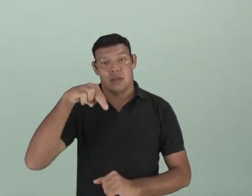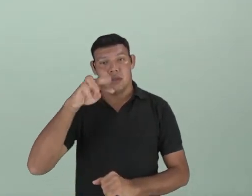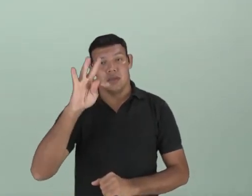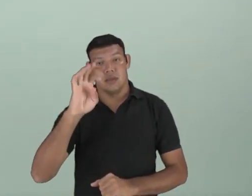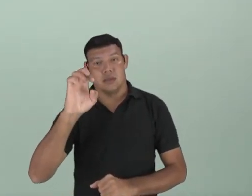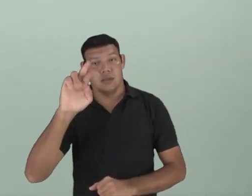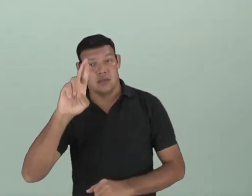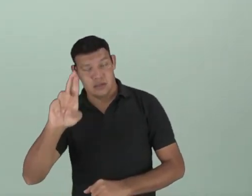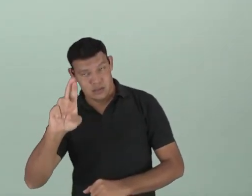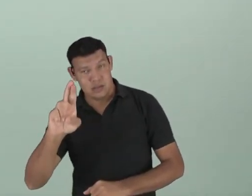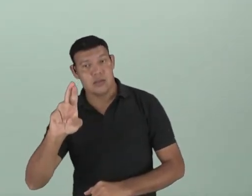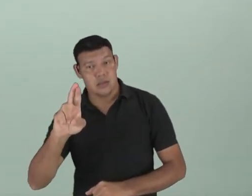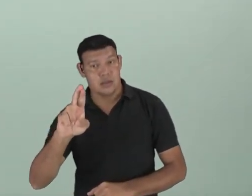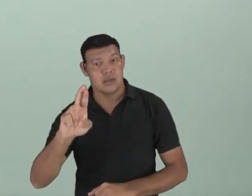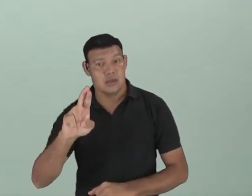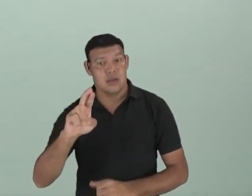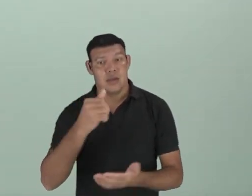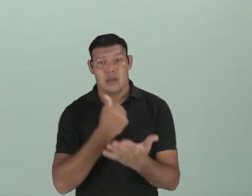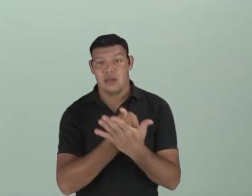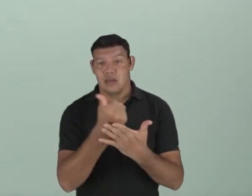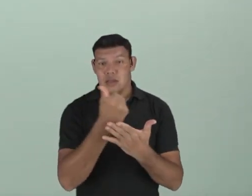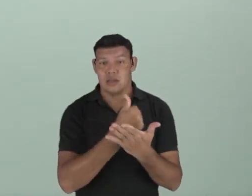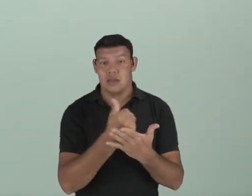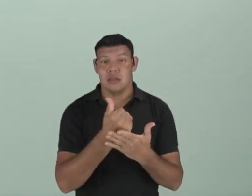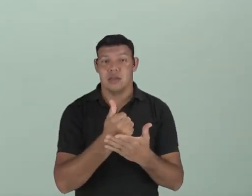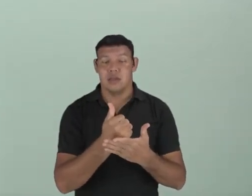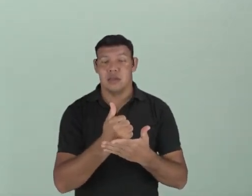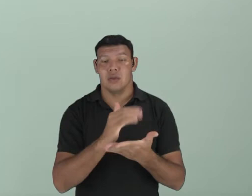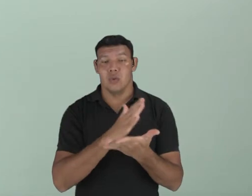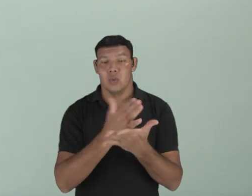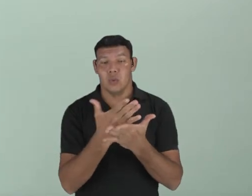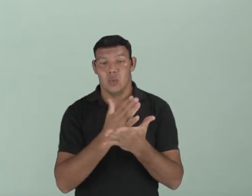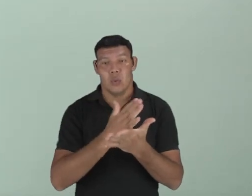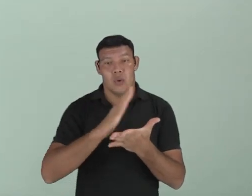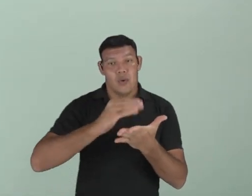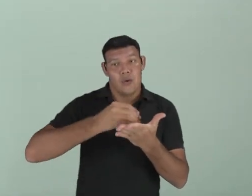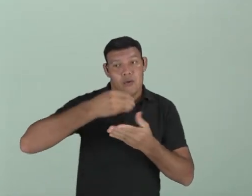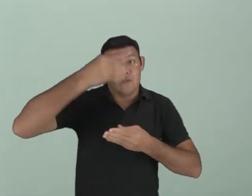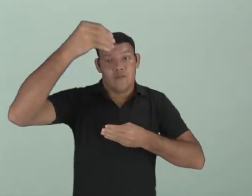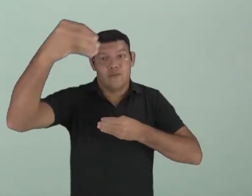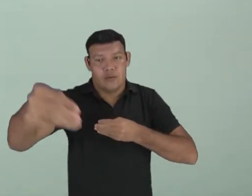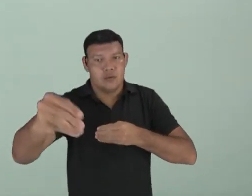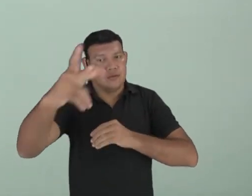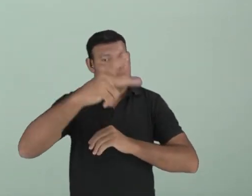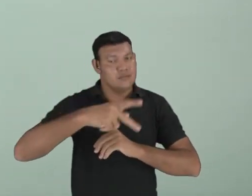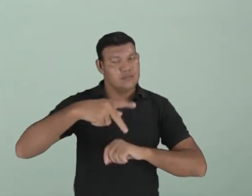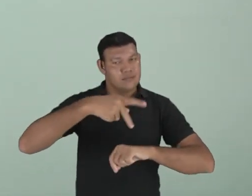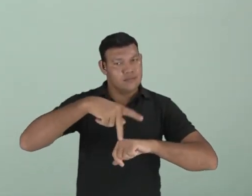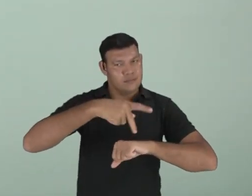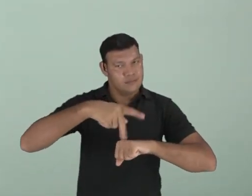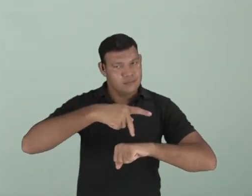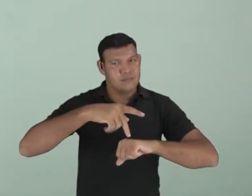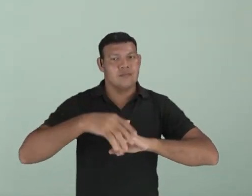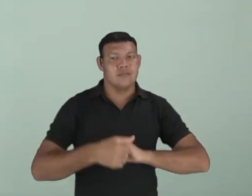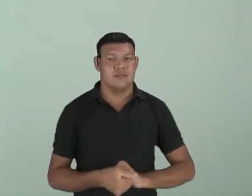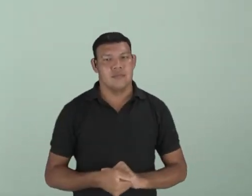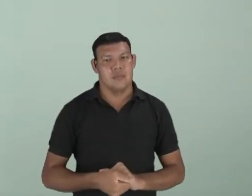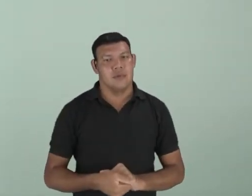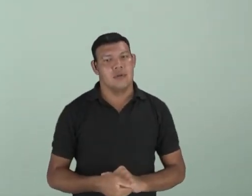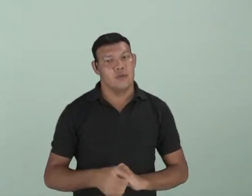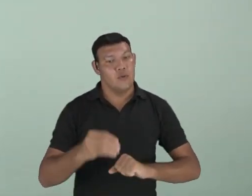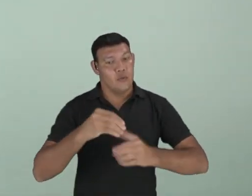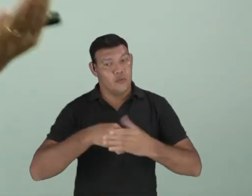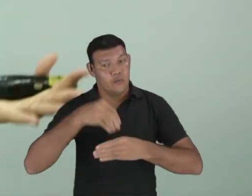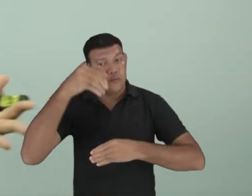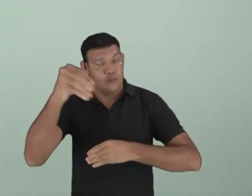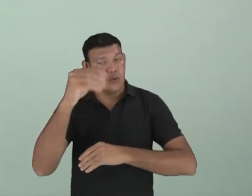internacional, nós estamos falando de ações que vão além do país. Por exemplo, organização que vai além do Brasil,